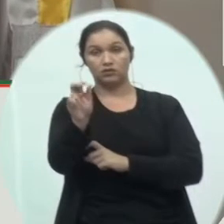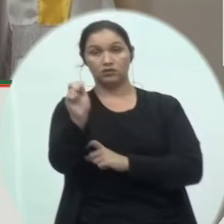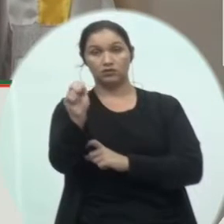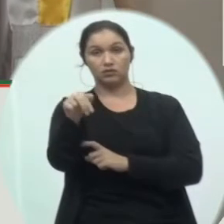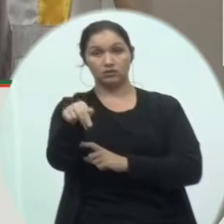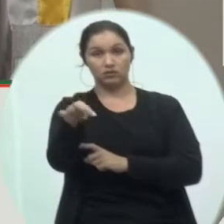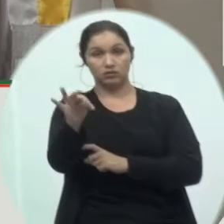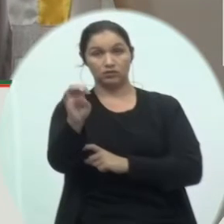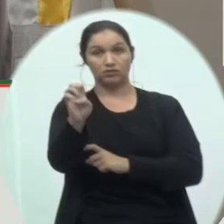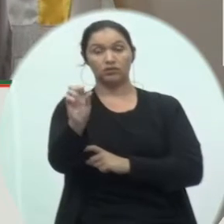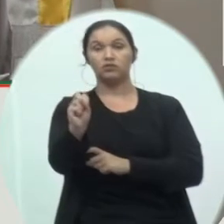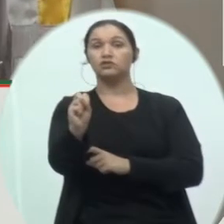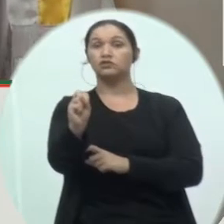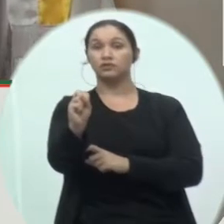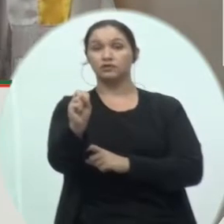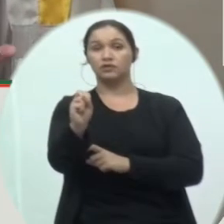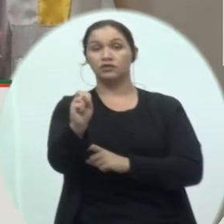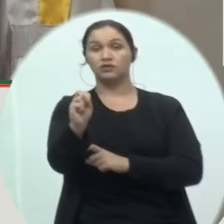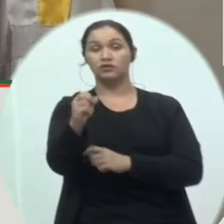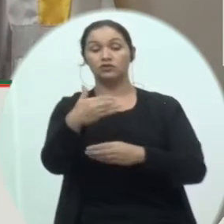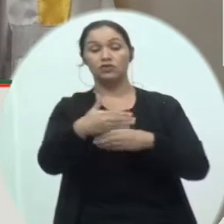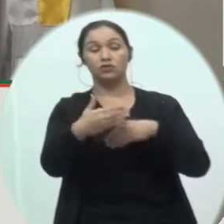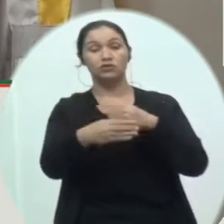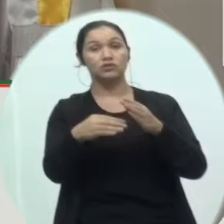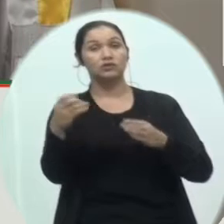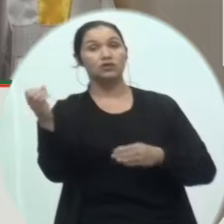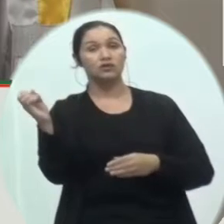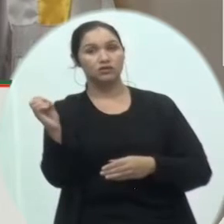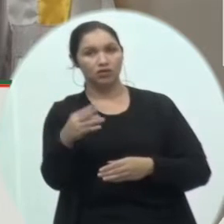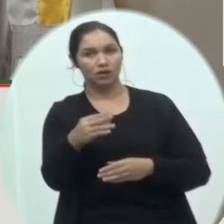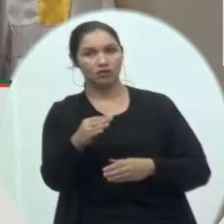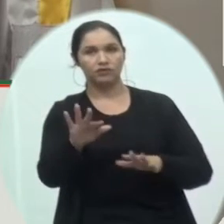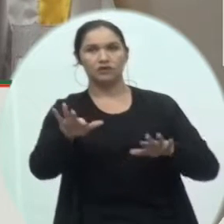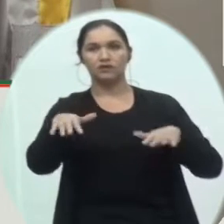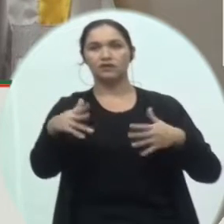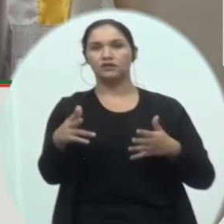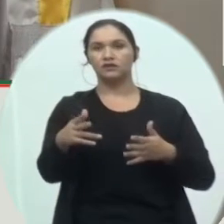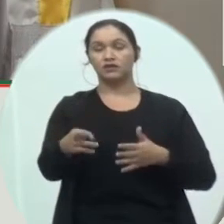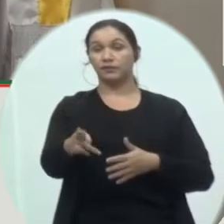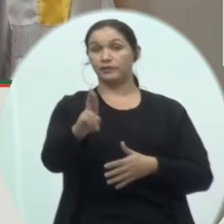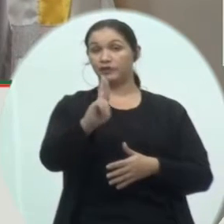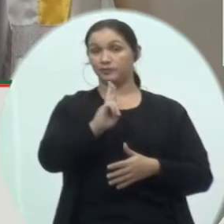da Francesa, e a resposta foi o seguinte, abre aspas,